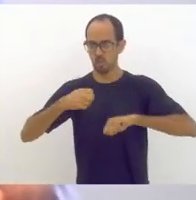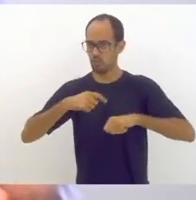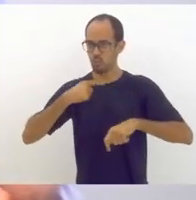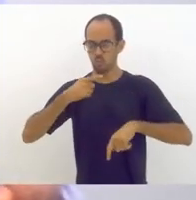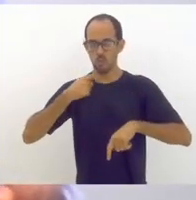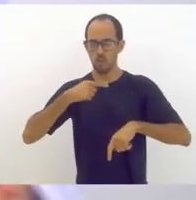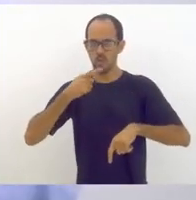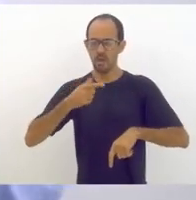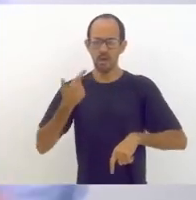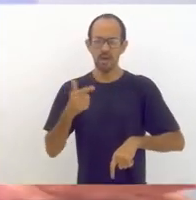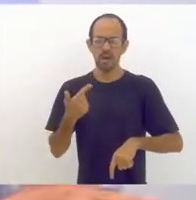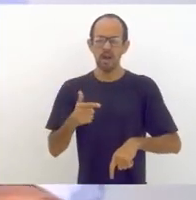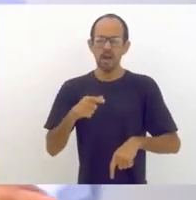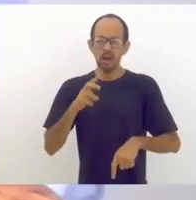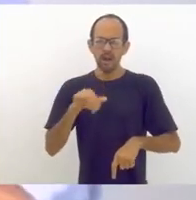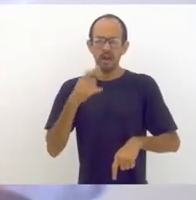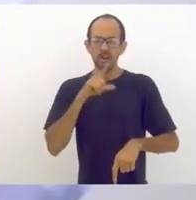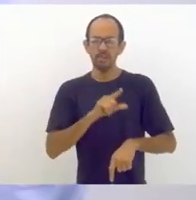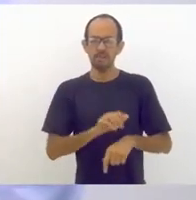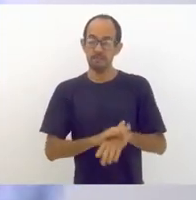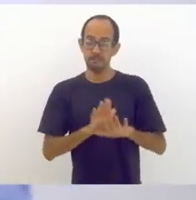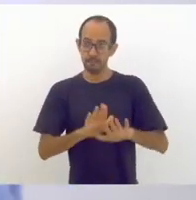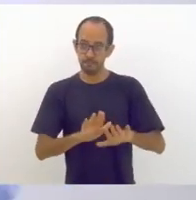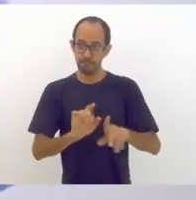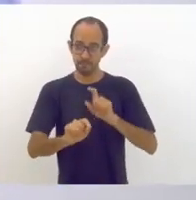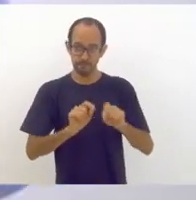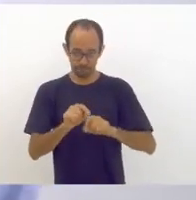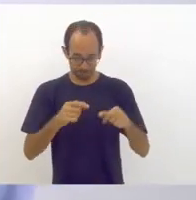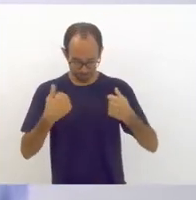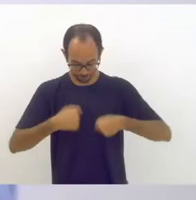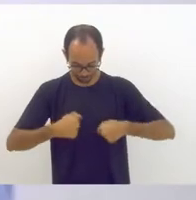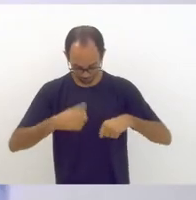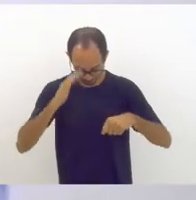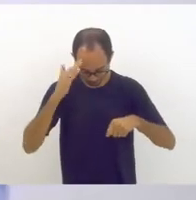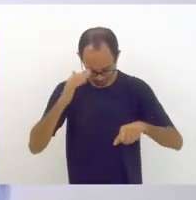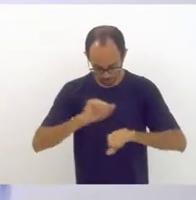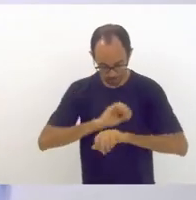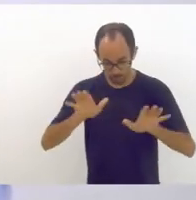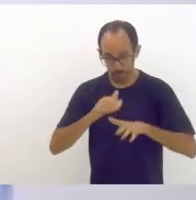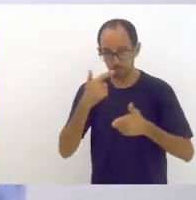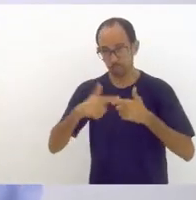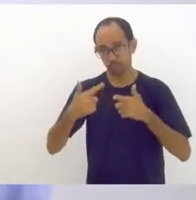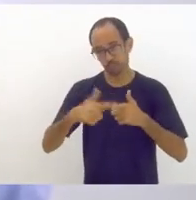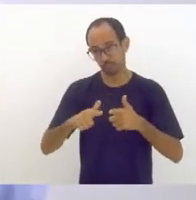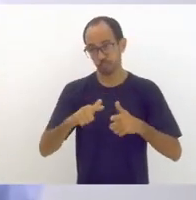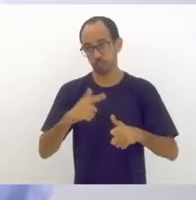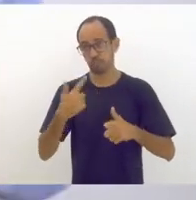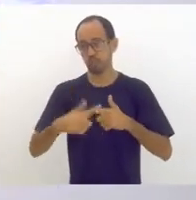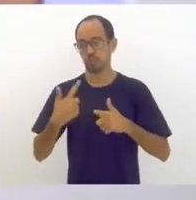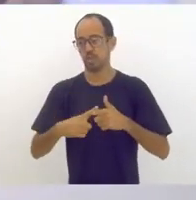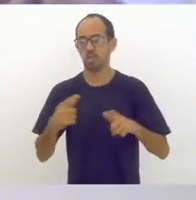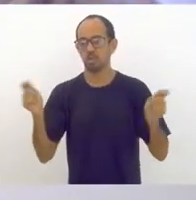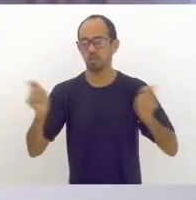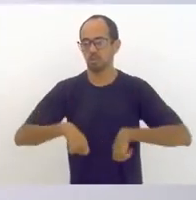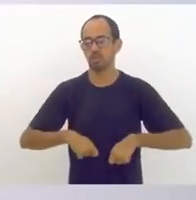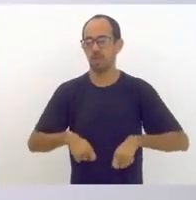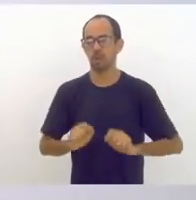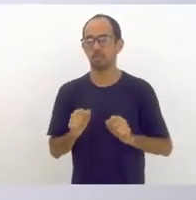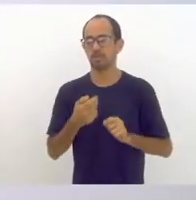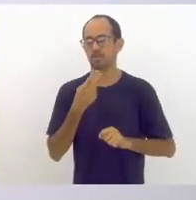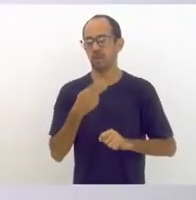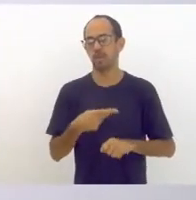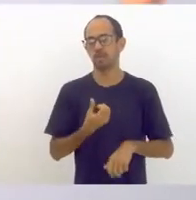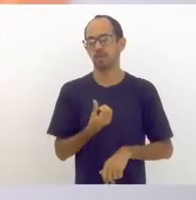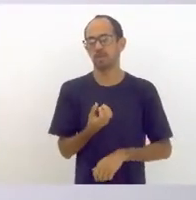consenso nessa coisa. Não tenho dúvida. Agora, a gente precisa entender o problema. porque não se pode colocar que tem 60